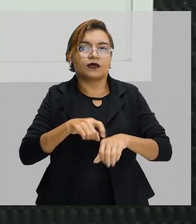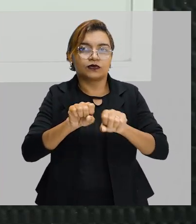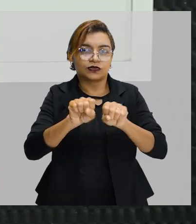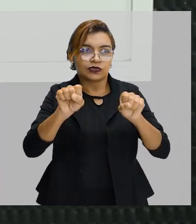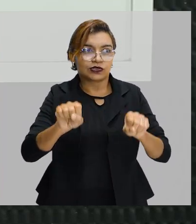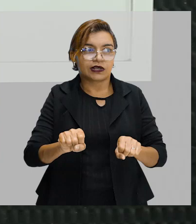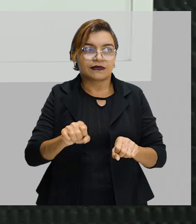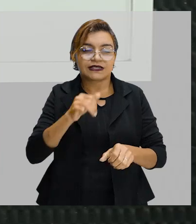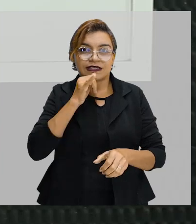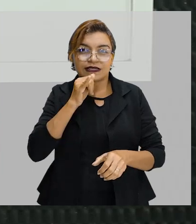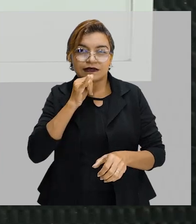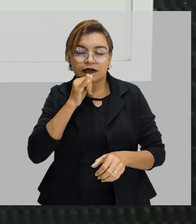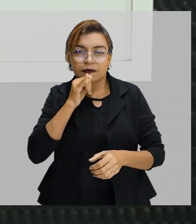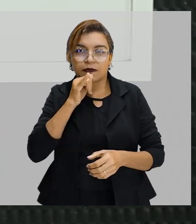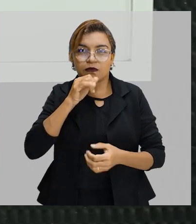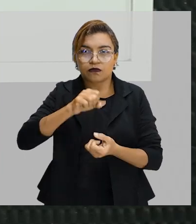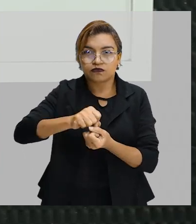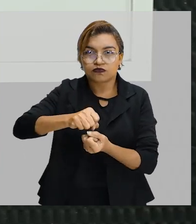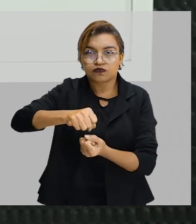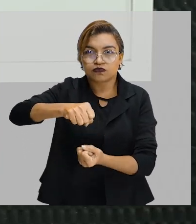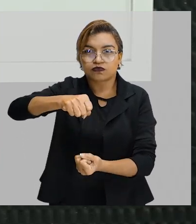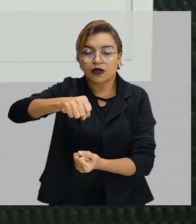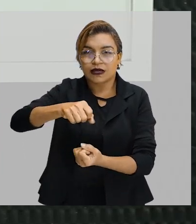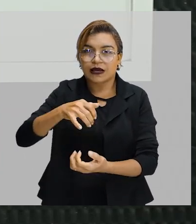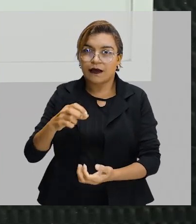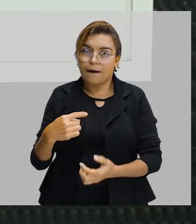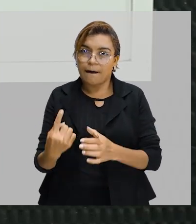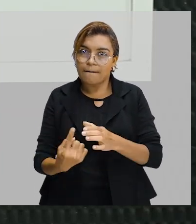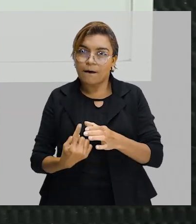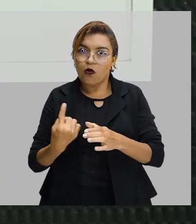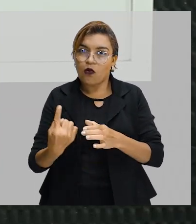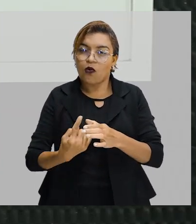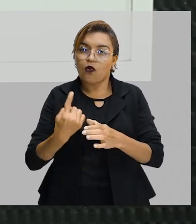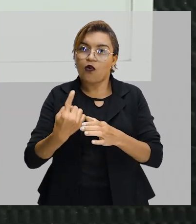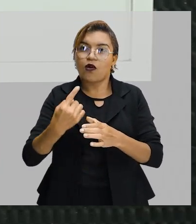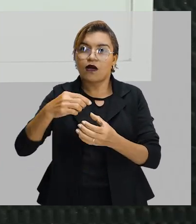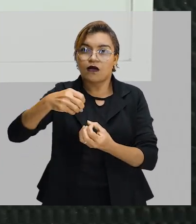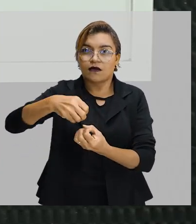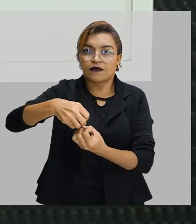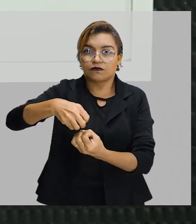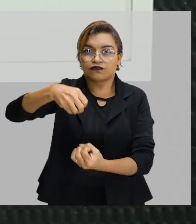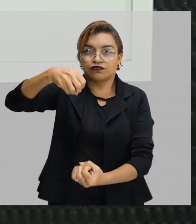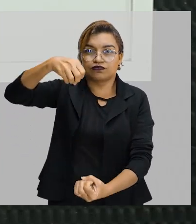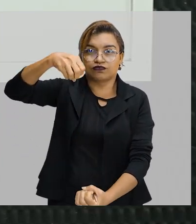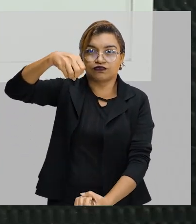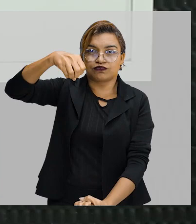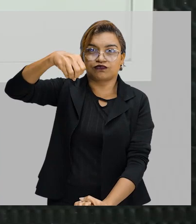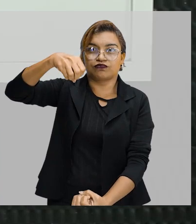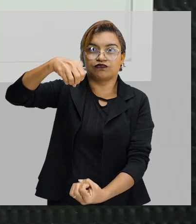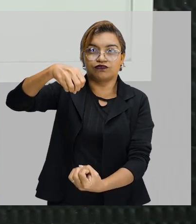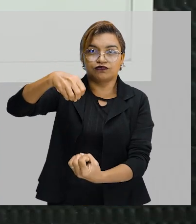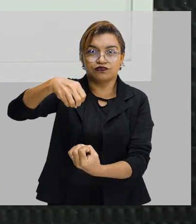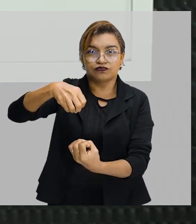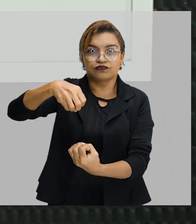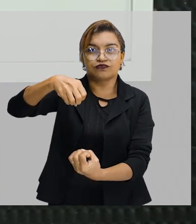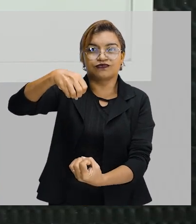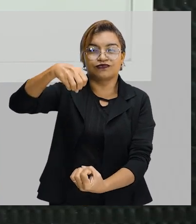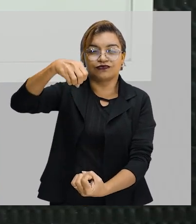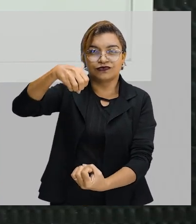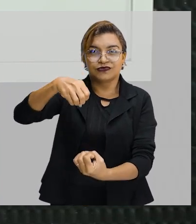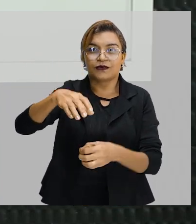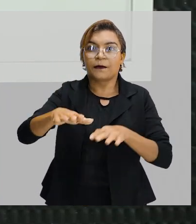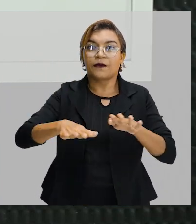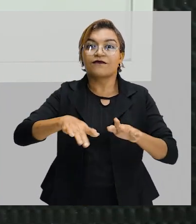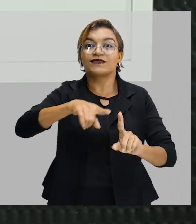de descida e de subida, tá certo? Ele vai traçando aqui, ó, ele vai desenhando aqui, ó, esse